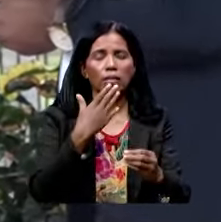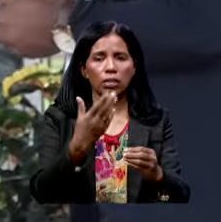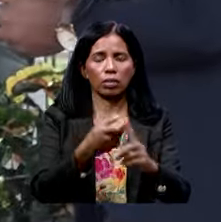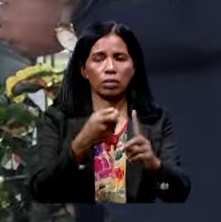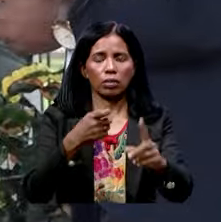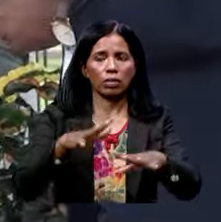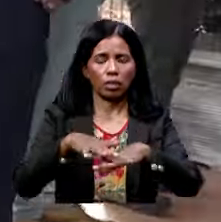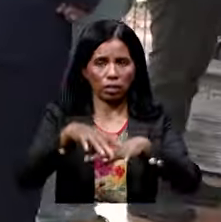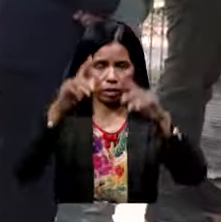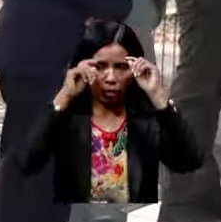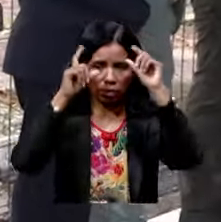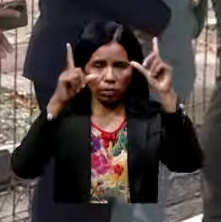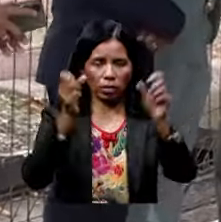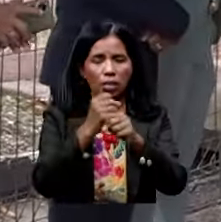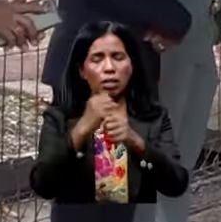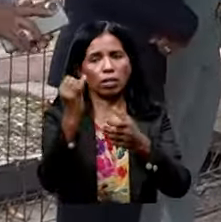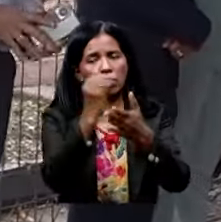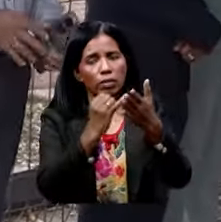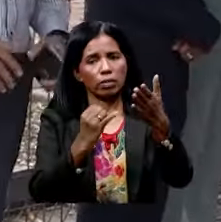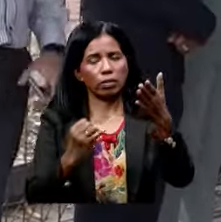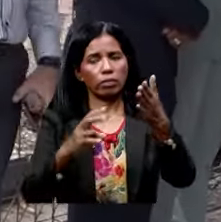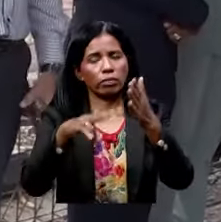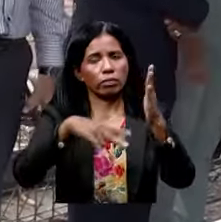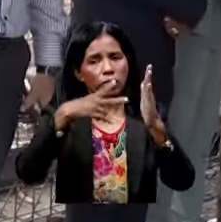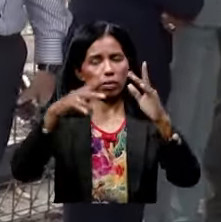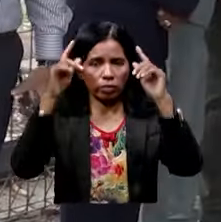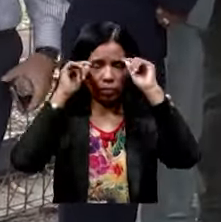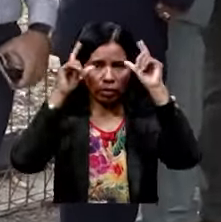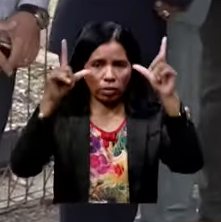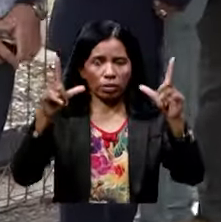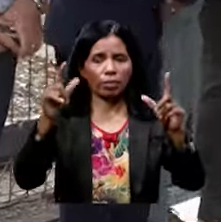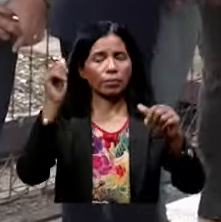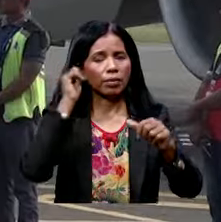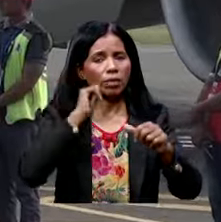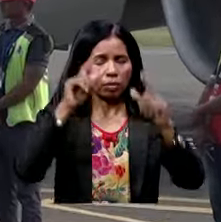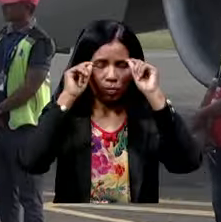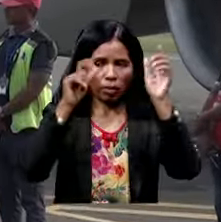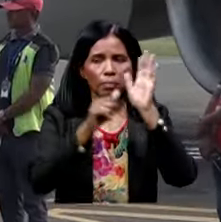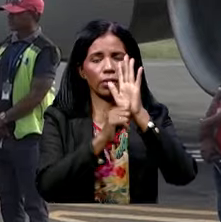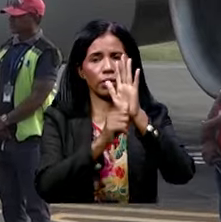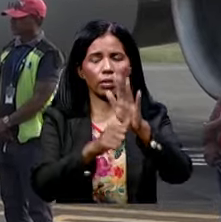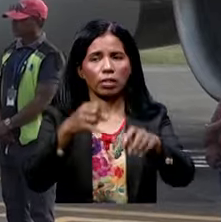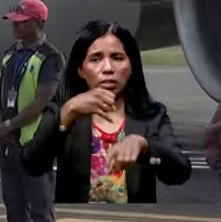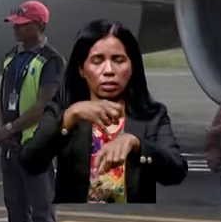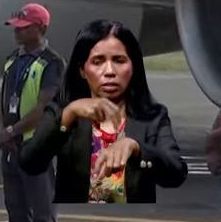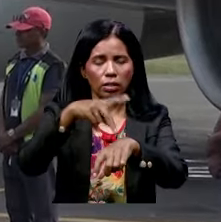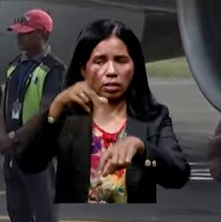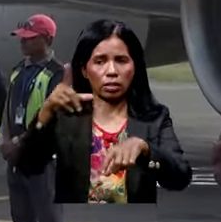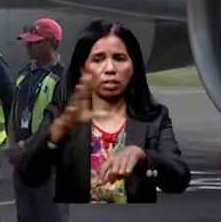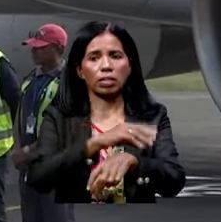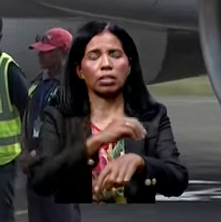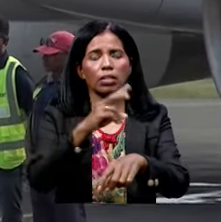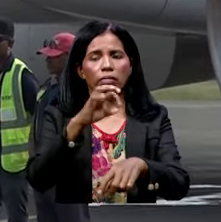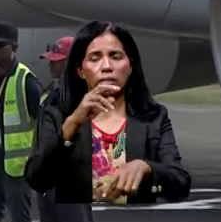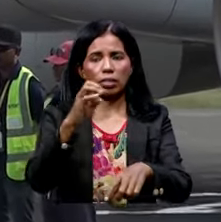Citais Timor, no filme documentário com a Bafeto Timor-Leste, nebe se apresenta e a exposição internacional Biennale de